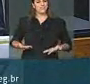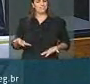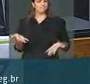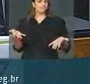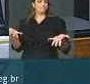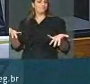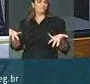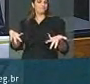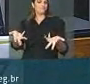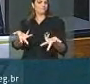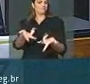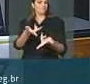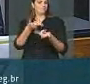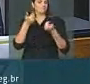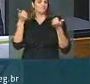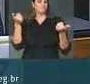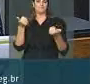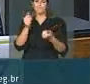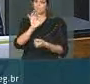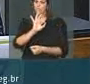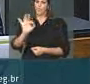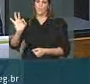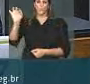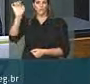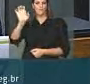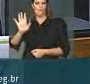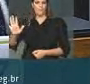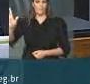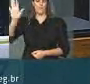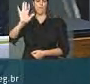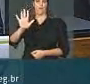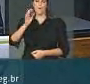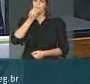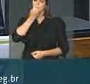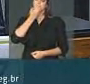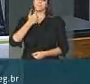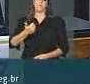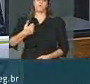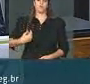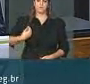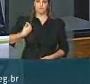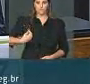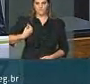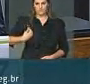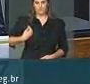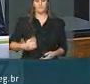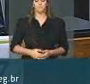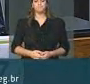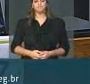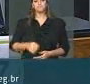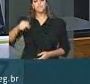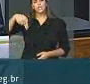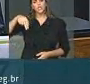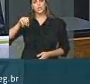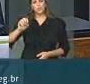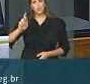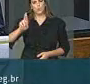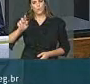da social-democracia europeia, do Estado de bem-estar social. A Noruega,